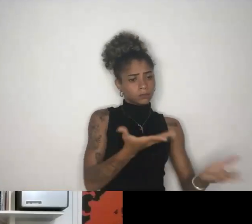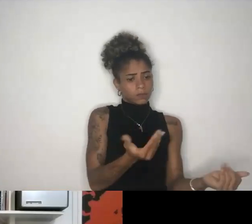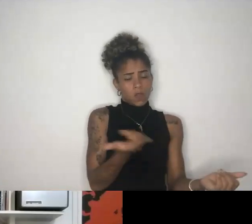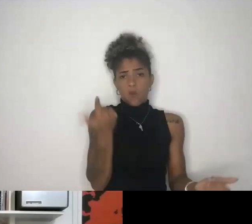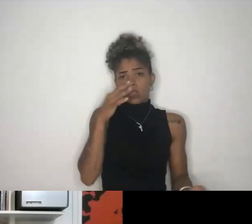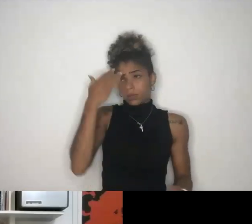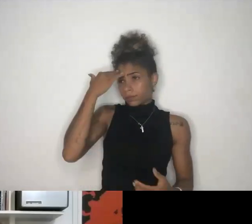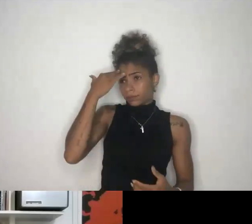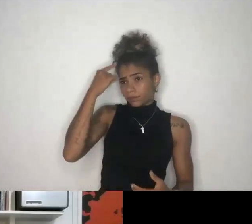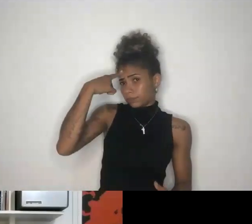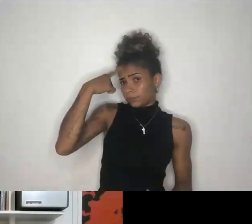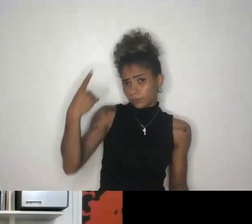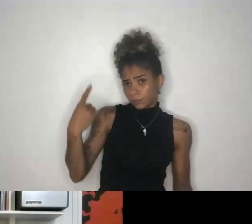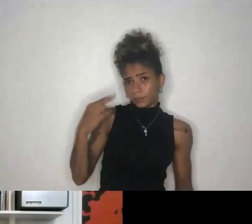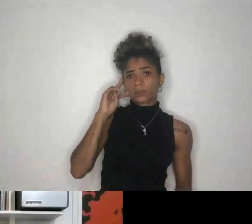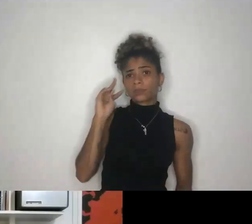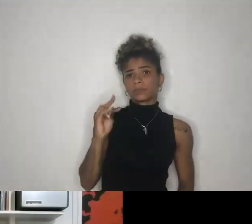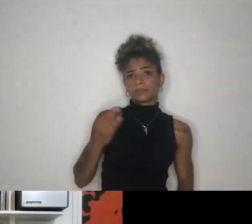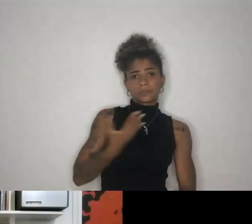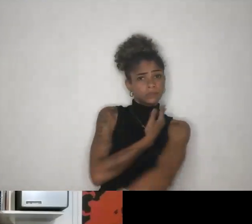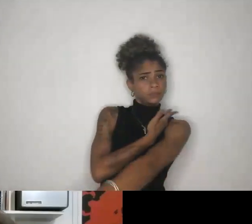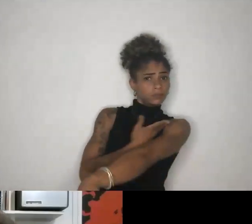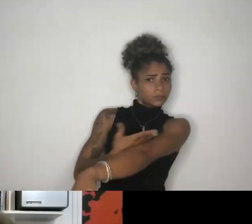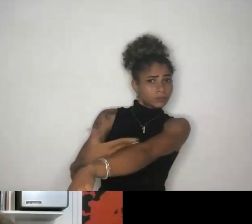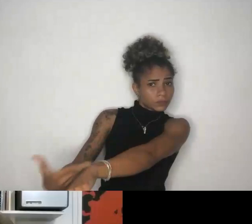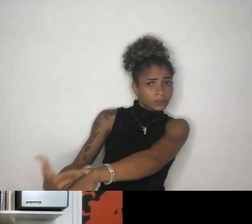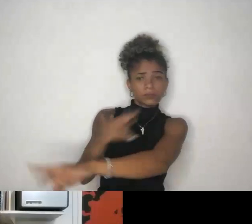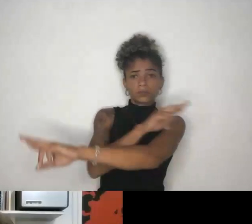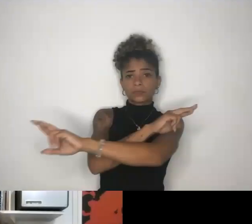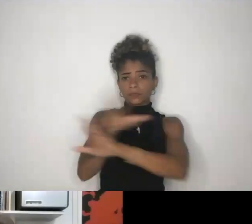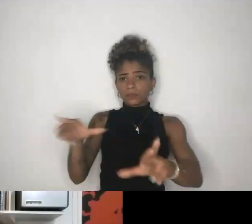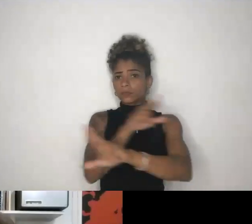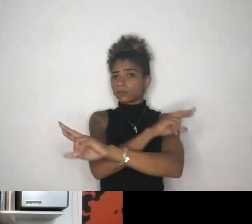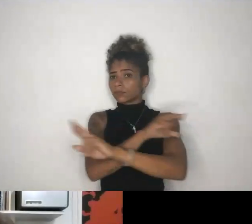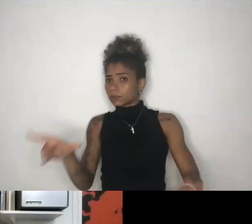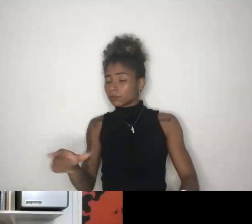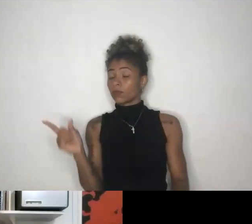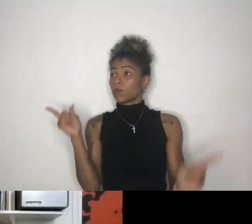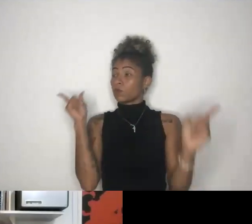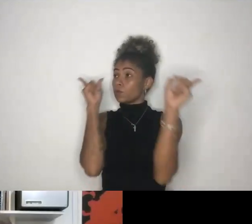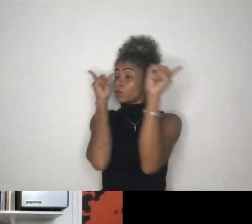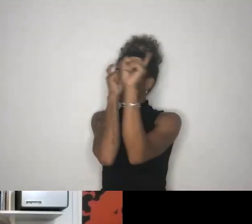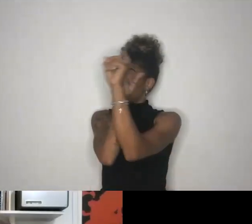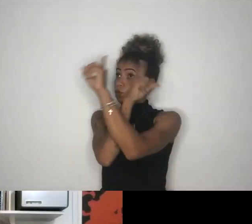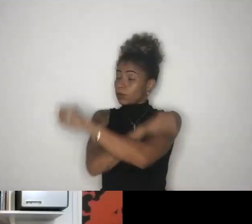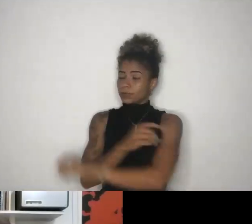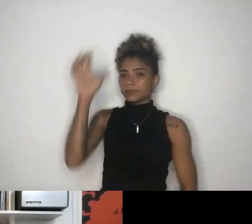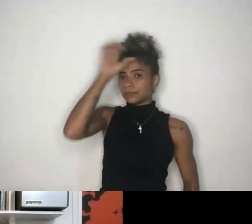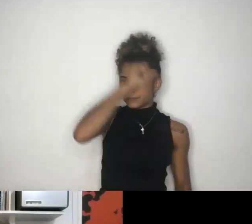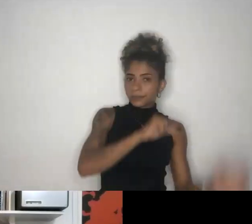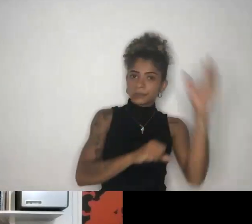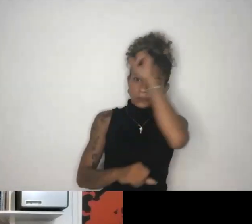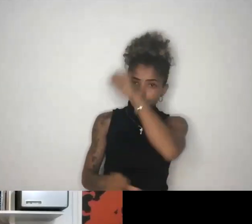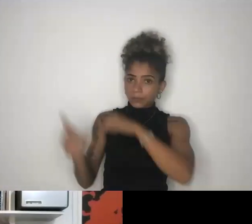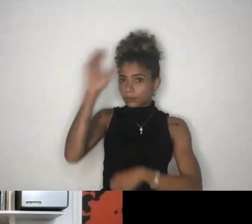eu comecei a ver esse comportamento que dificultou muito dificil ficou esse aprendizado aí de um determinado momento